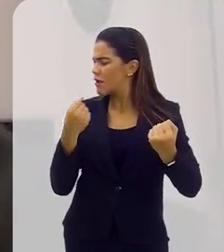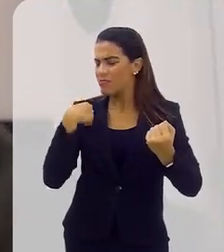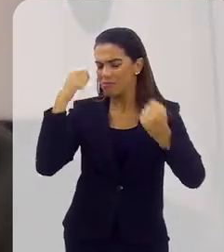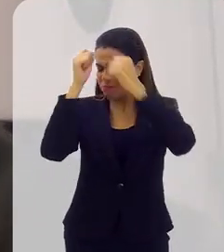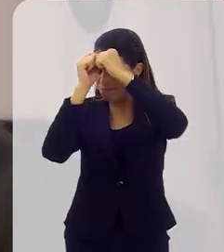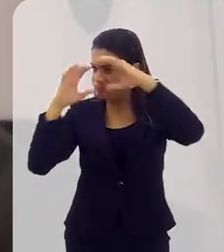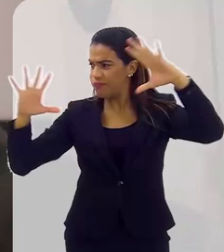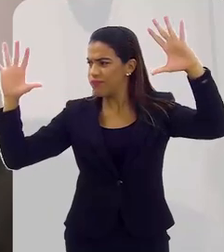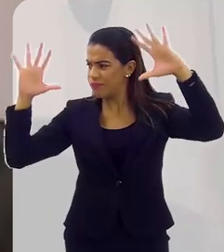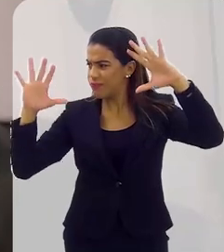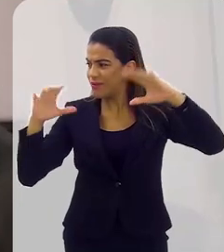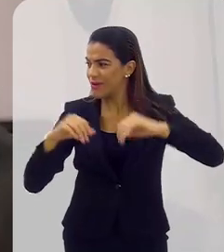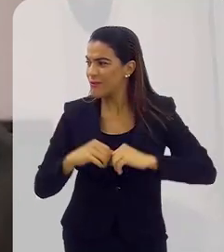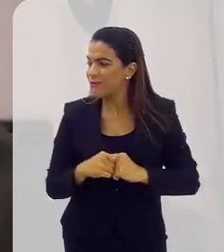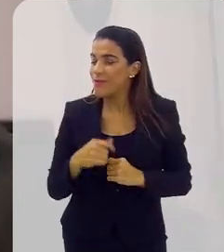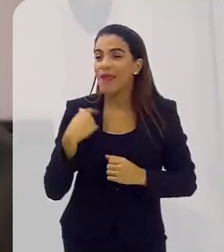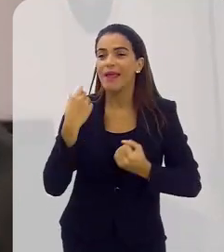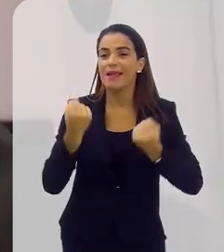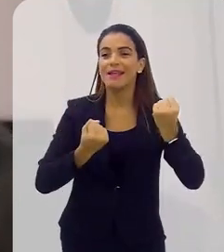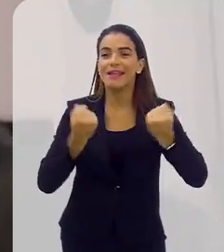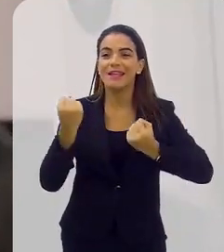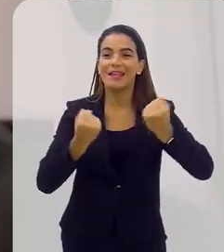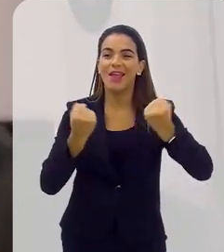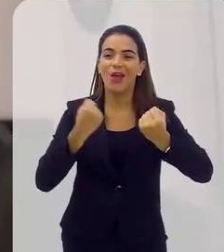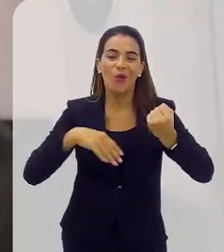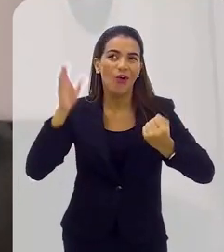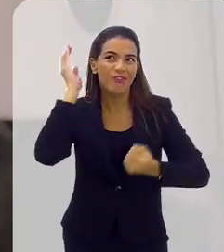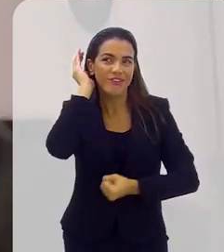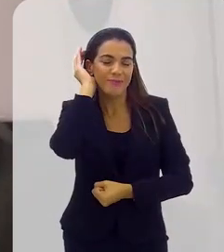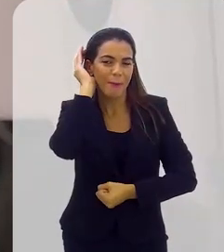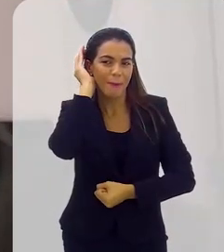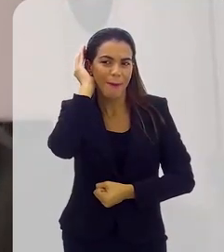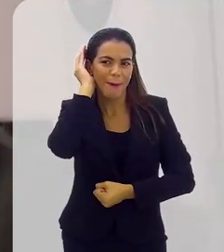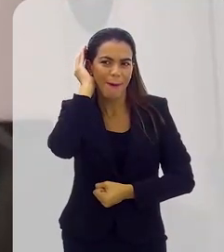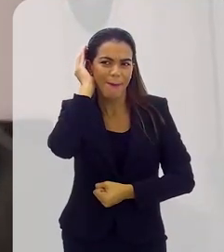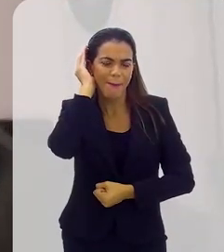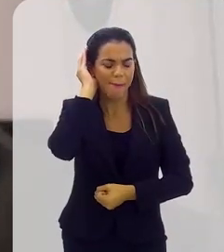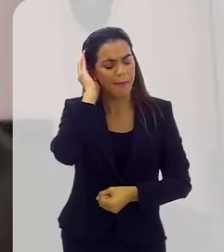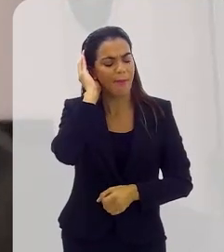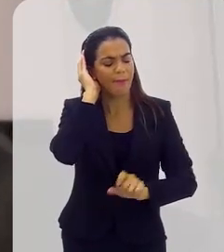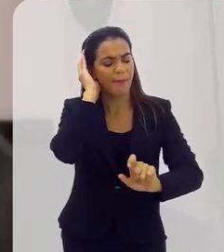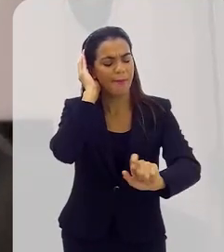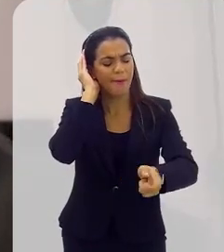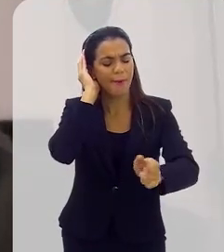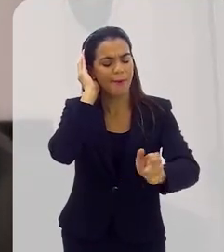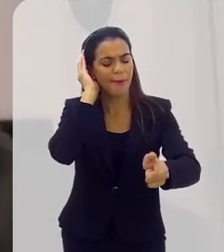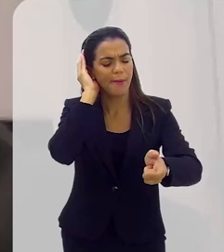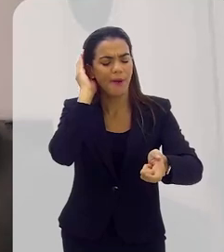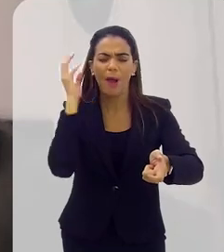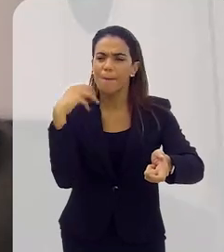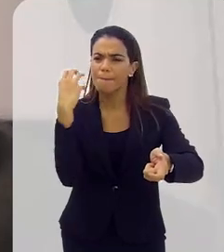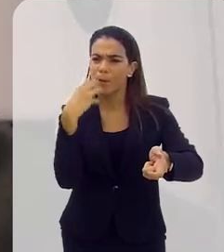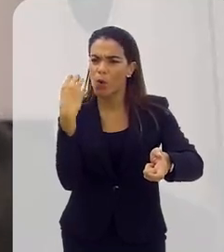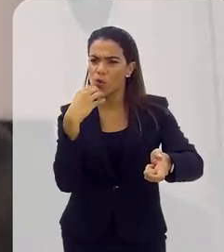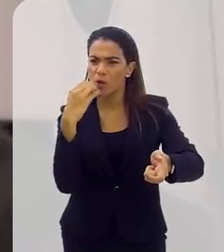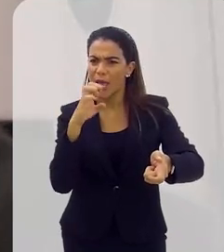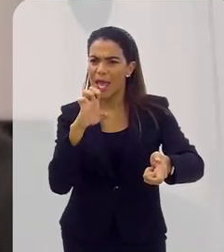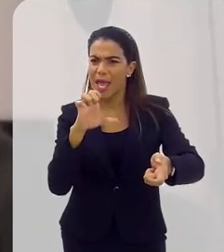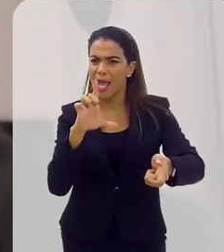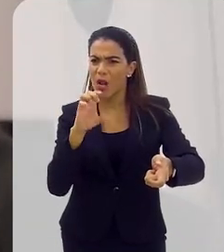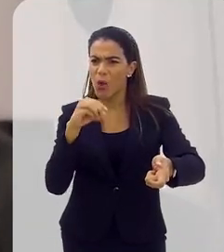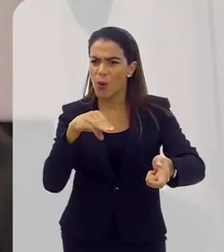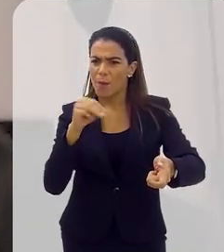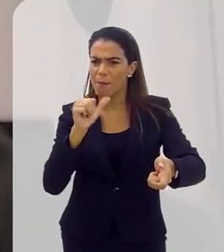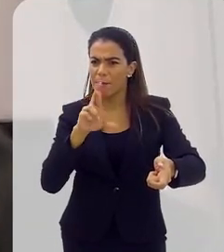alguma coisa acontece na minha cabeça, que eu sempre recebo algumas coisas por ali. Eu estava ouvindo a Rádio MEC, através da Rádio MEC eu vi uma canção